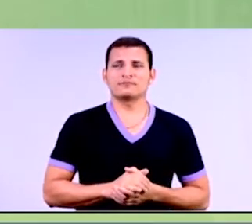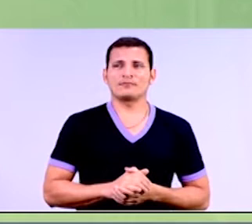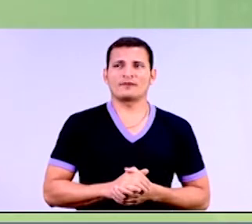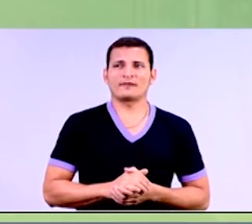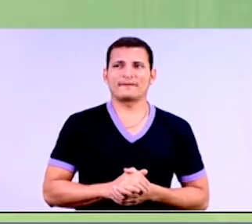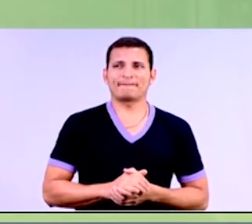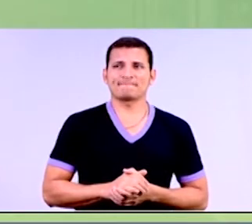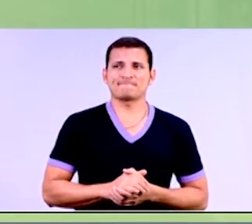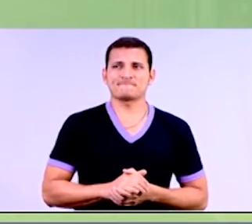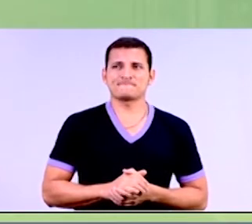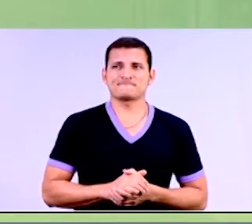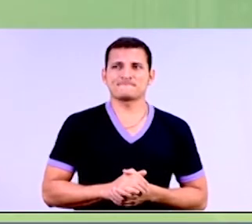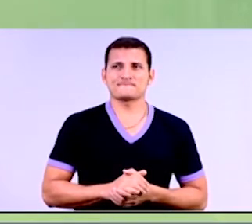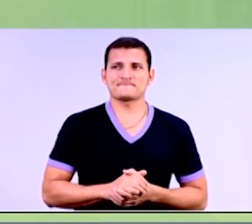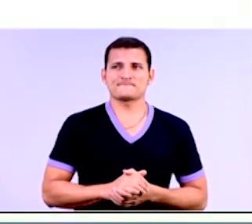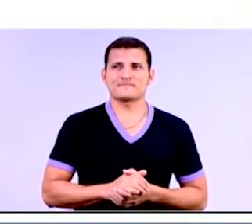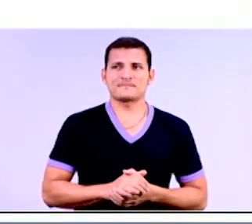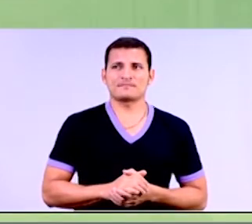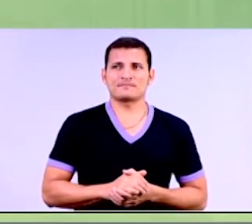ok?